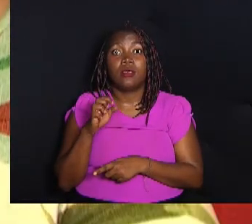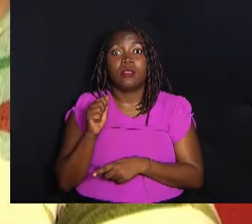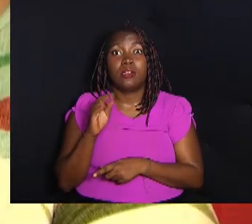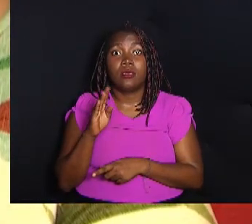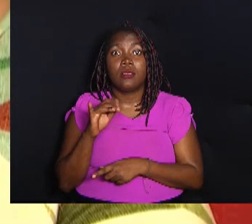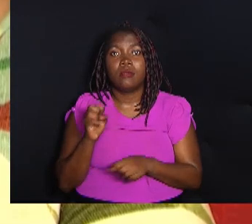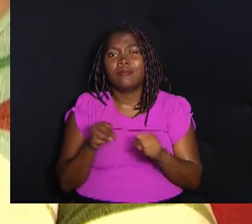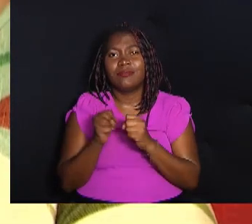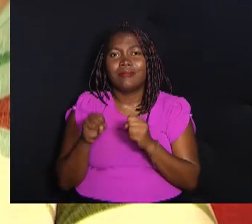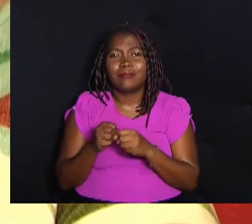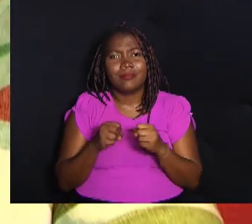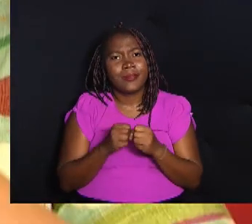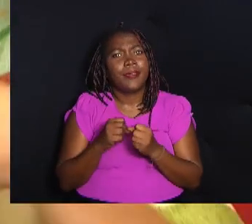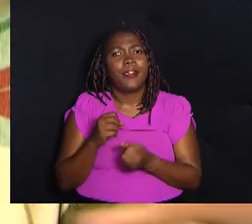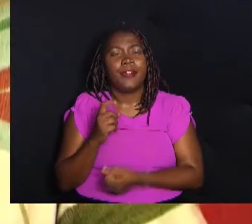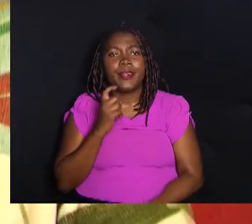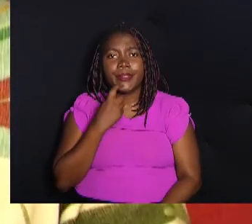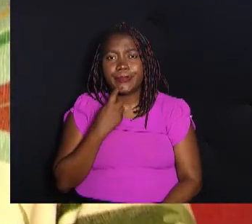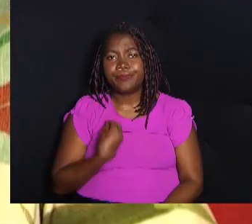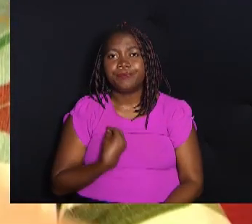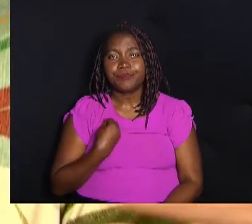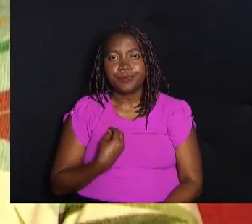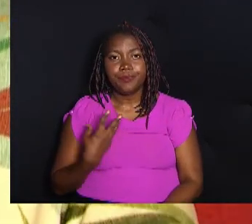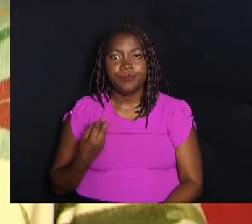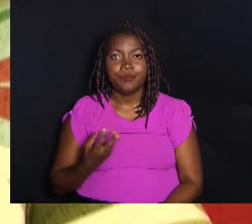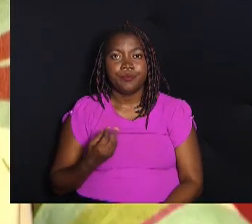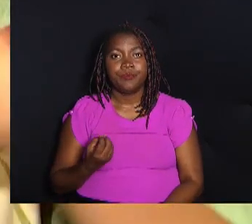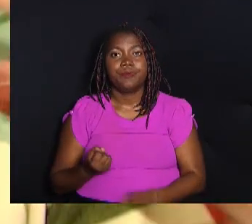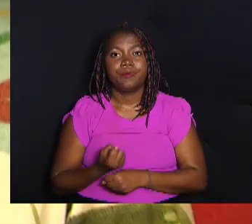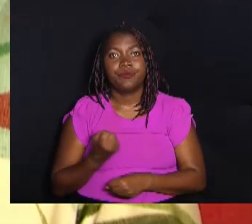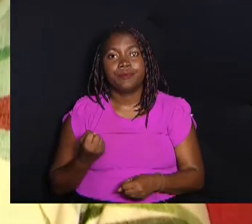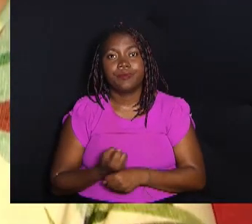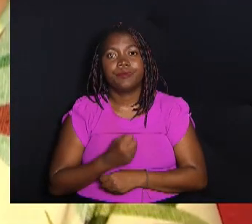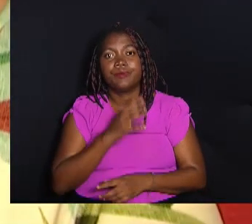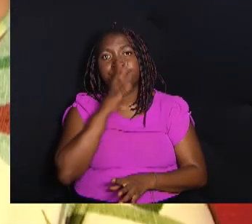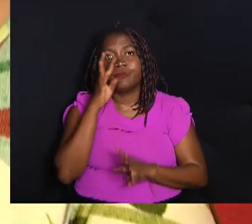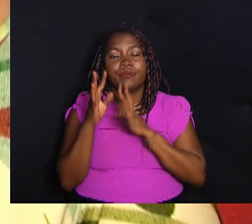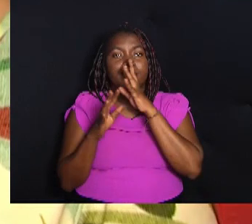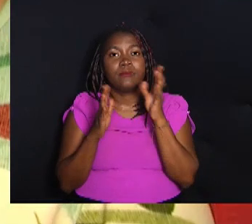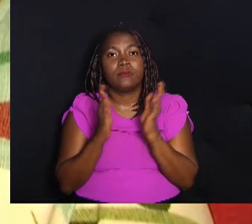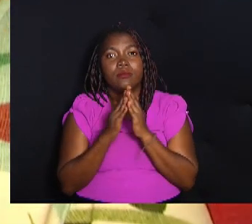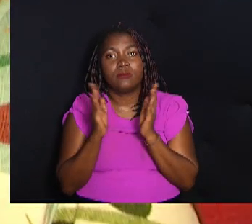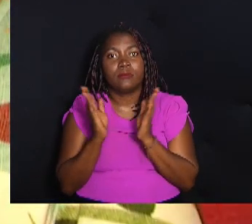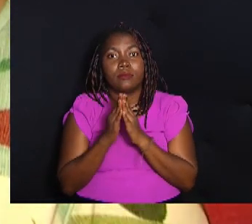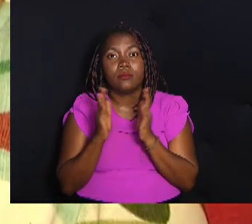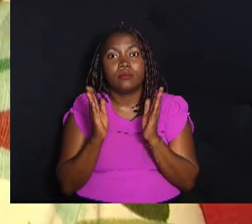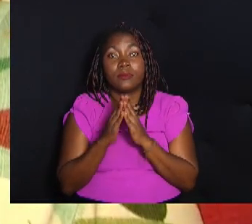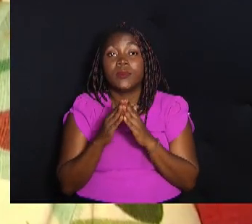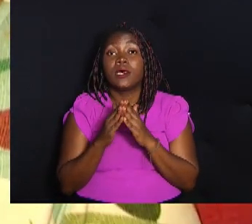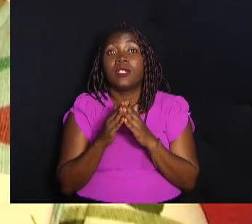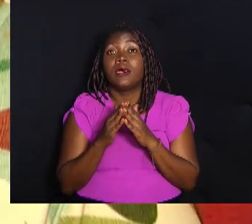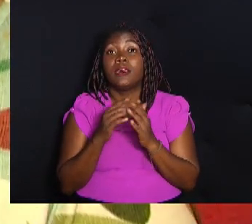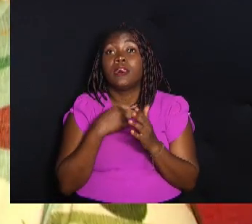né Campinas tá vivendo um monte né de de obras né especulação Imobiliária correndo solta e boa parte dos nas nossas